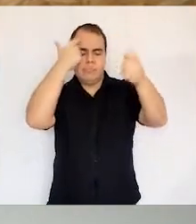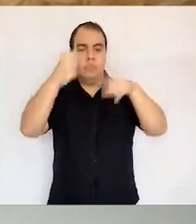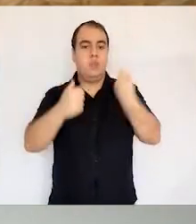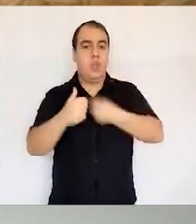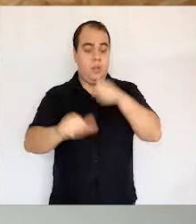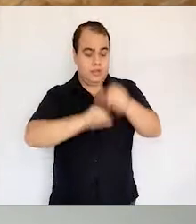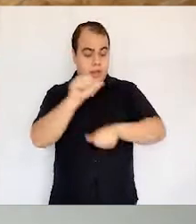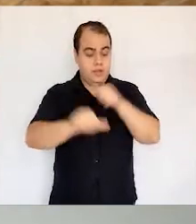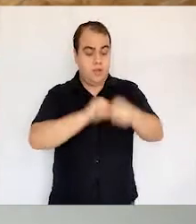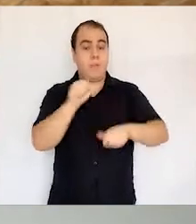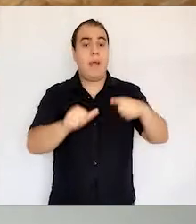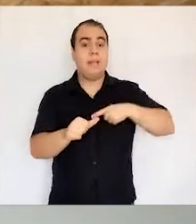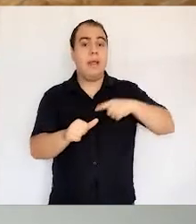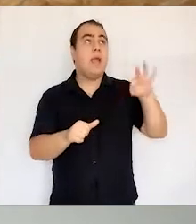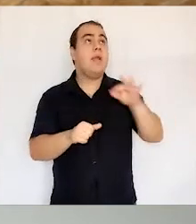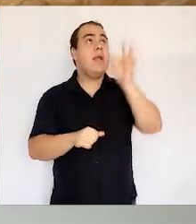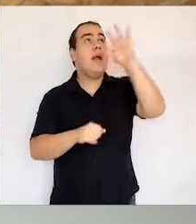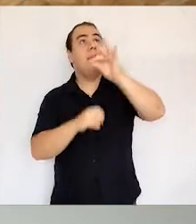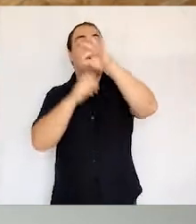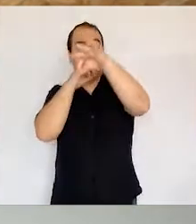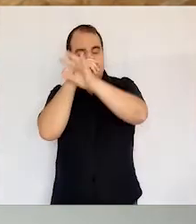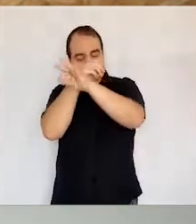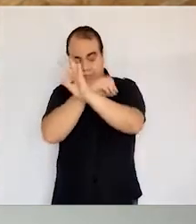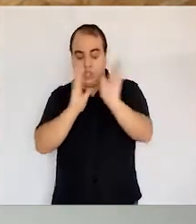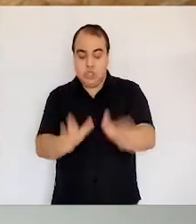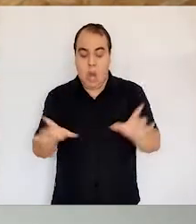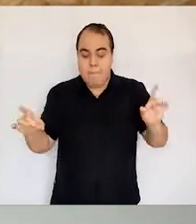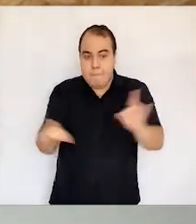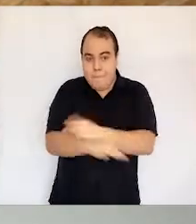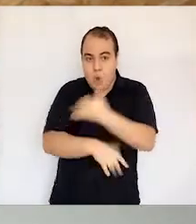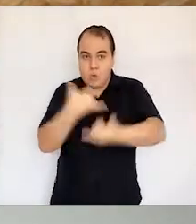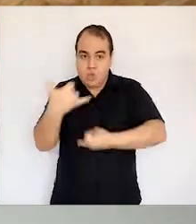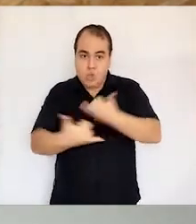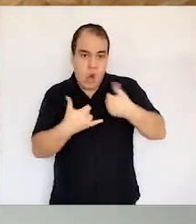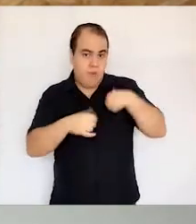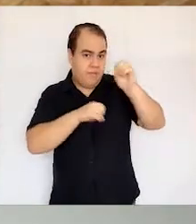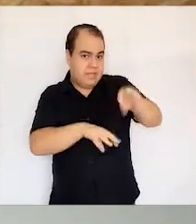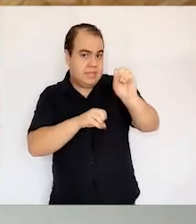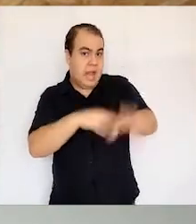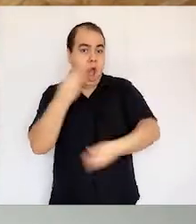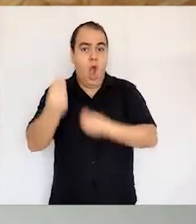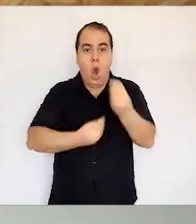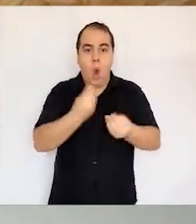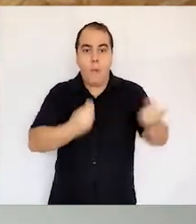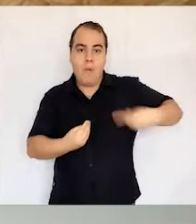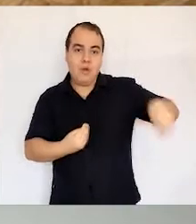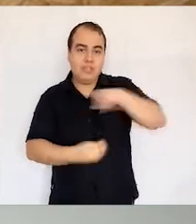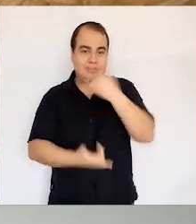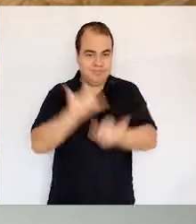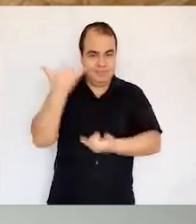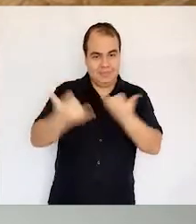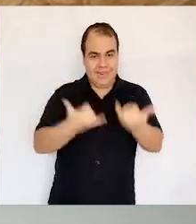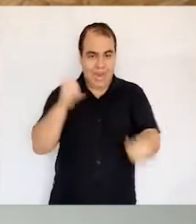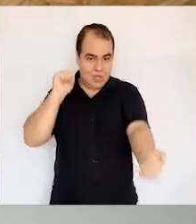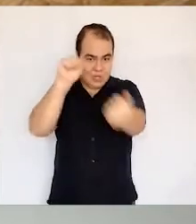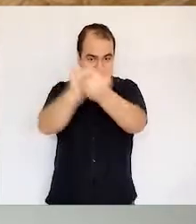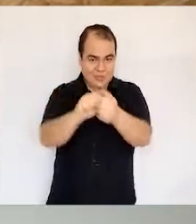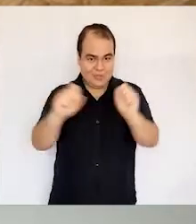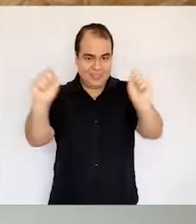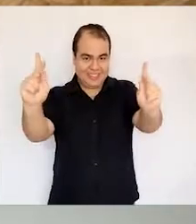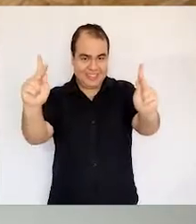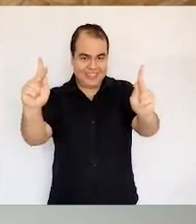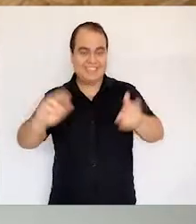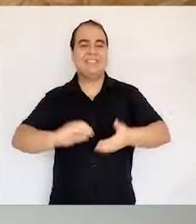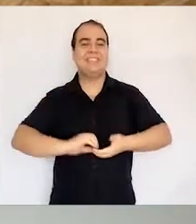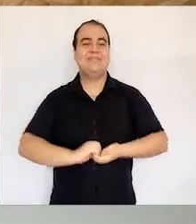essas tampinhas em abelhas. Tá pronto o nosso jogo. Eu vou ensinar vocês como se joga pra gente se divertir junto. E vai